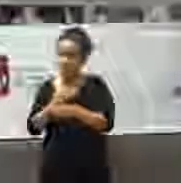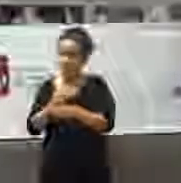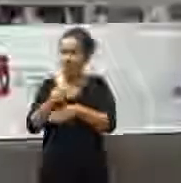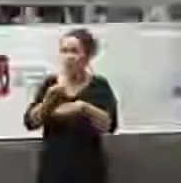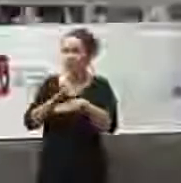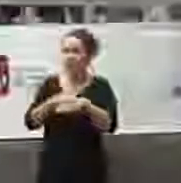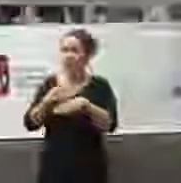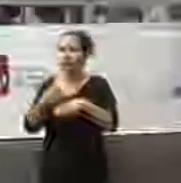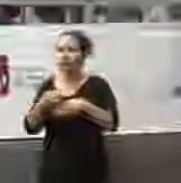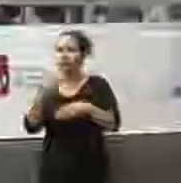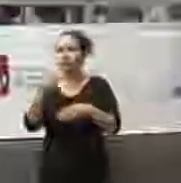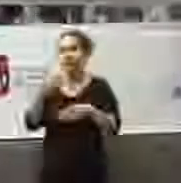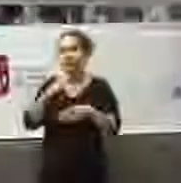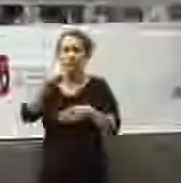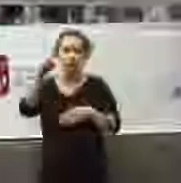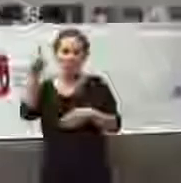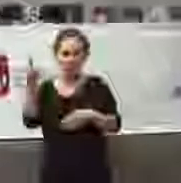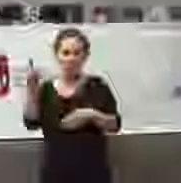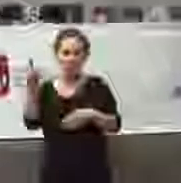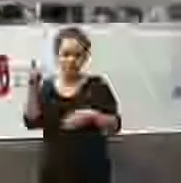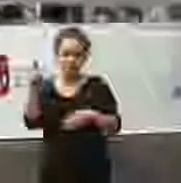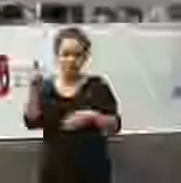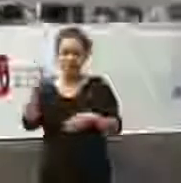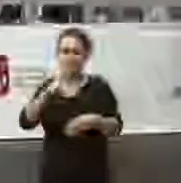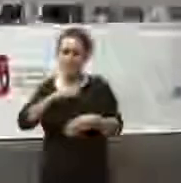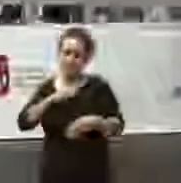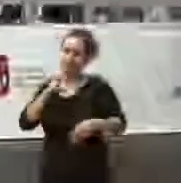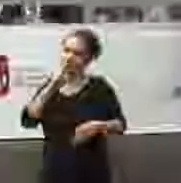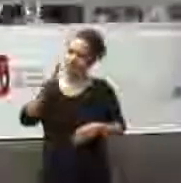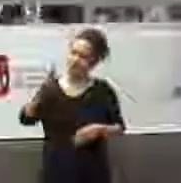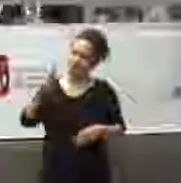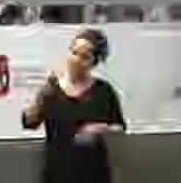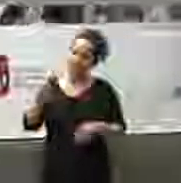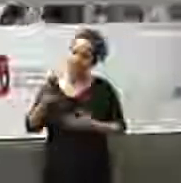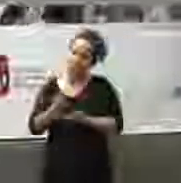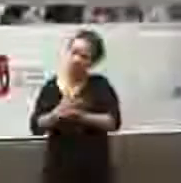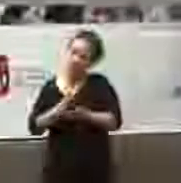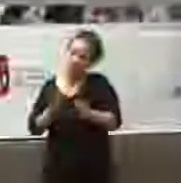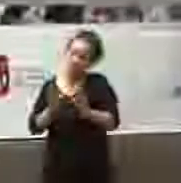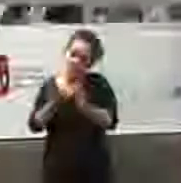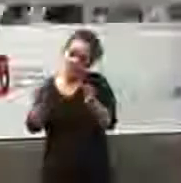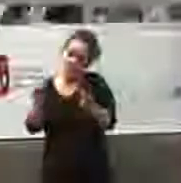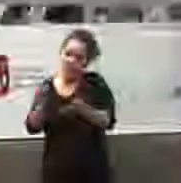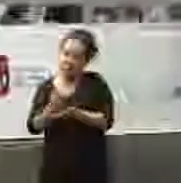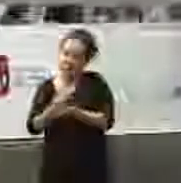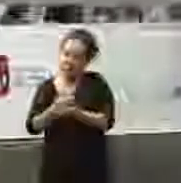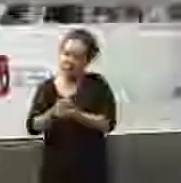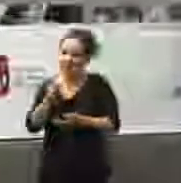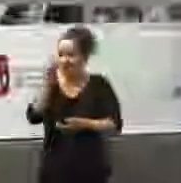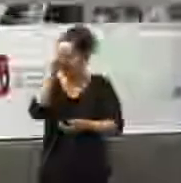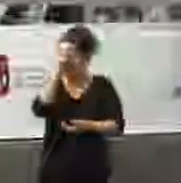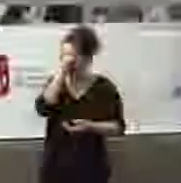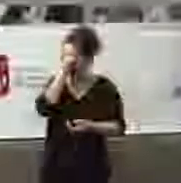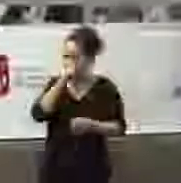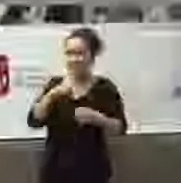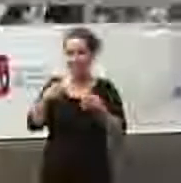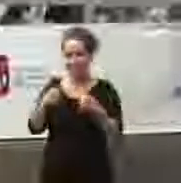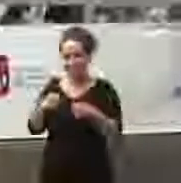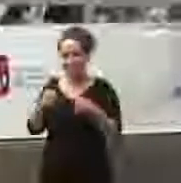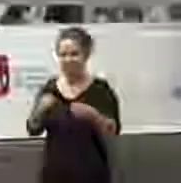3 por dia útil que nós temos que responder algumas são simples mas algumas são bastante complexas isso influi bastante